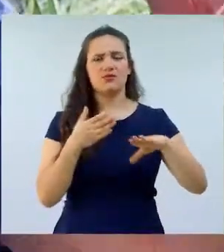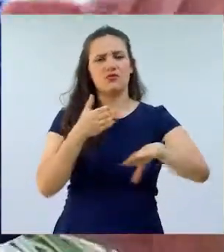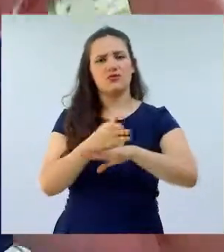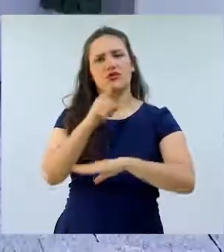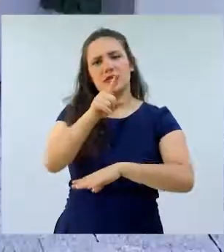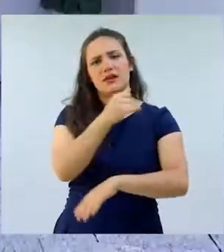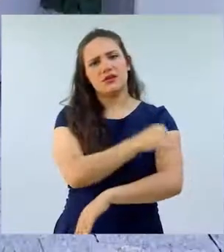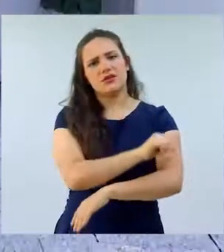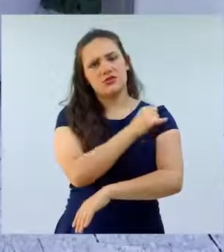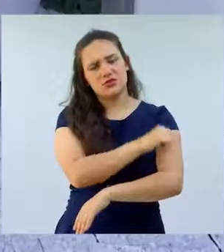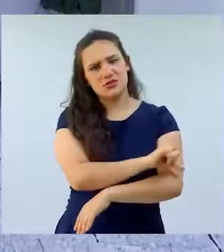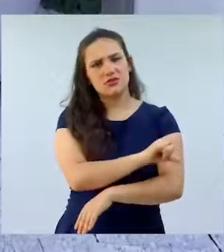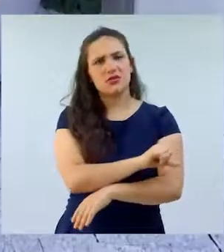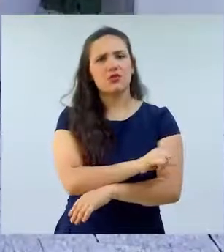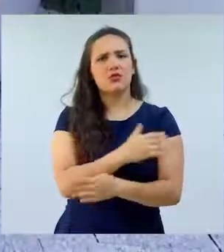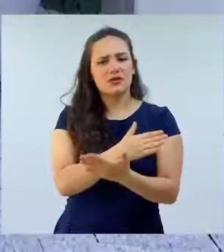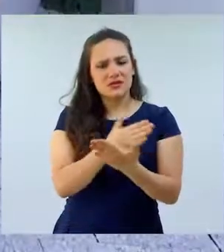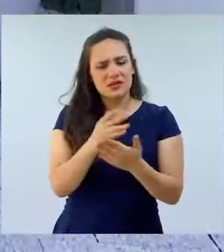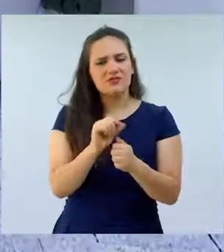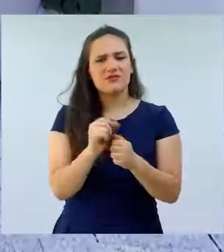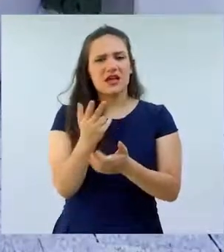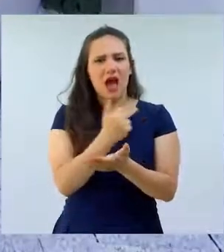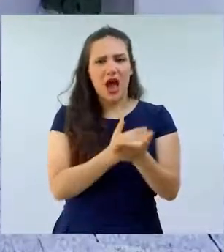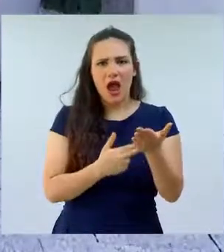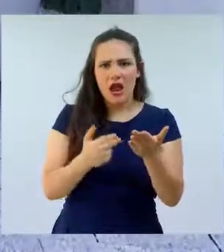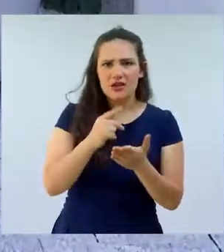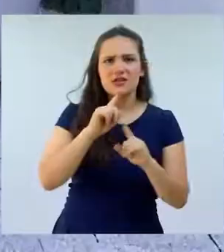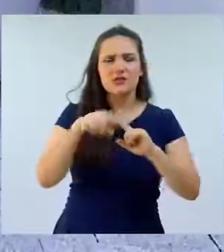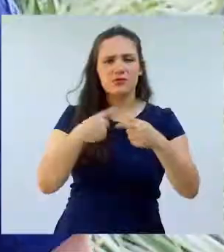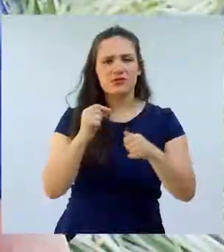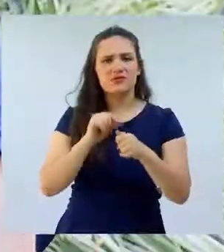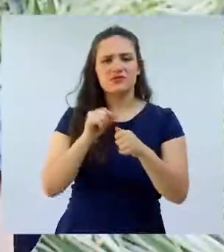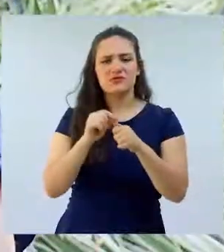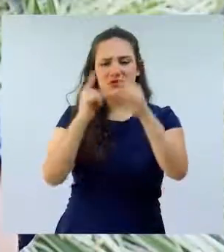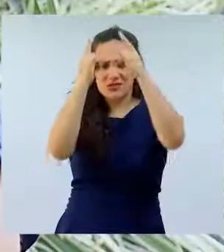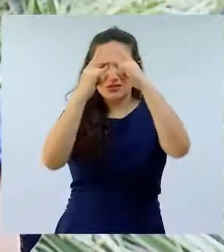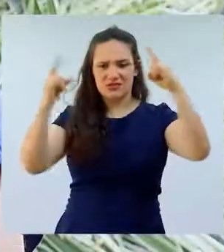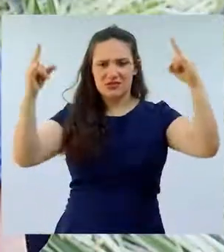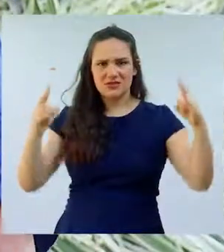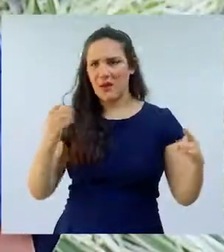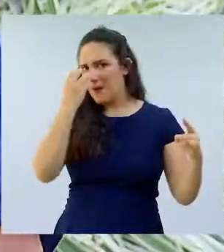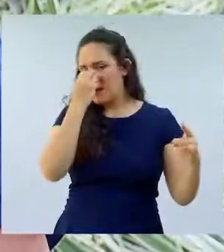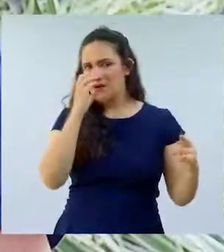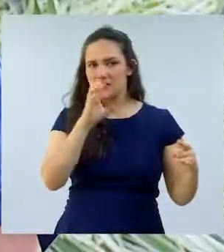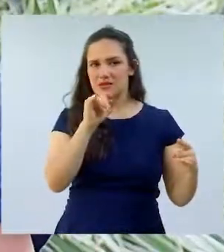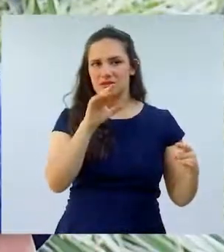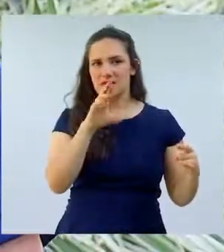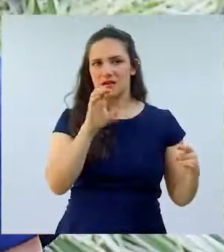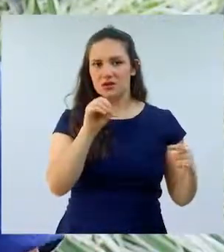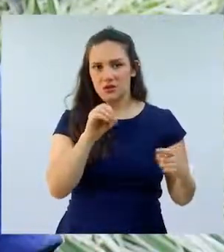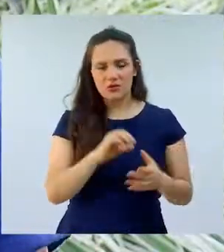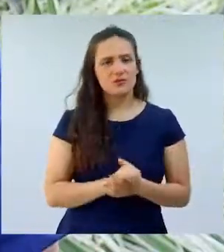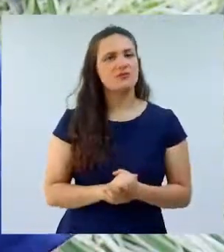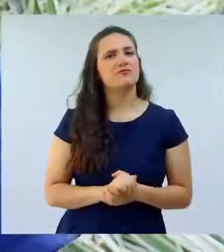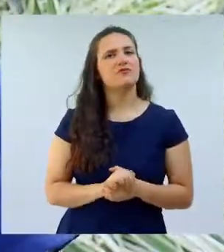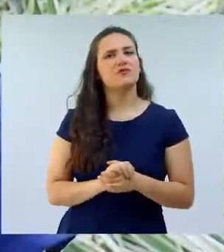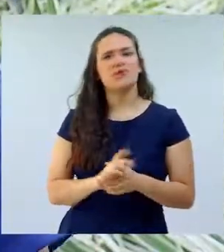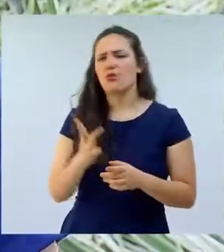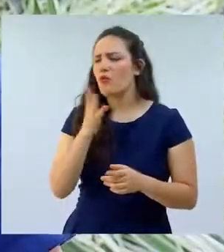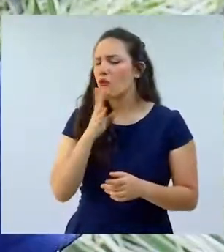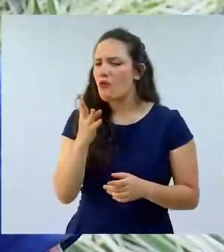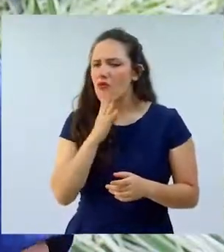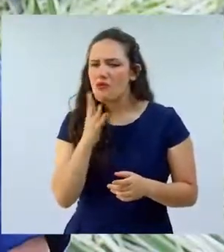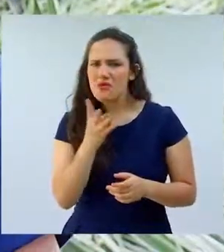Contemporânea. Aí fui conhecer o Circo Voador, comecei a fazer teatro no Circo Voador. No Museu de Arte Contemporânea eu fui estudar arte com o Zaluar,